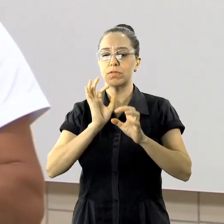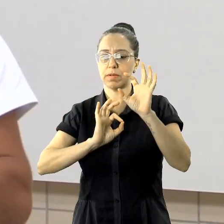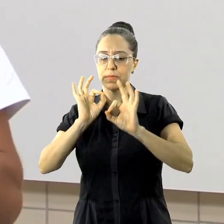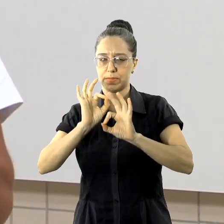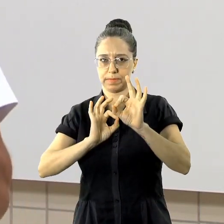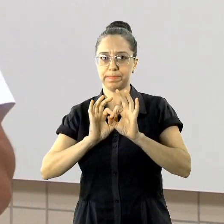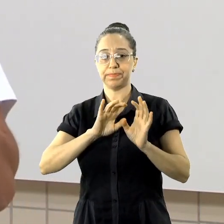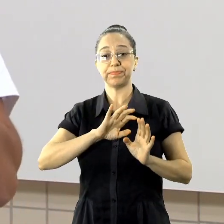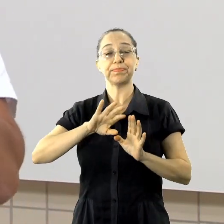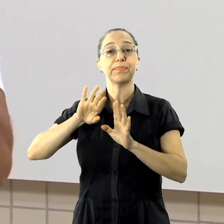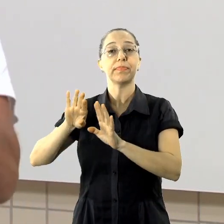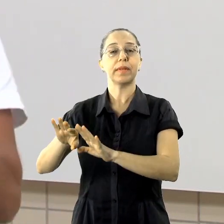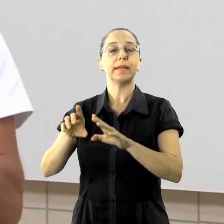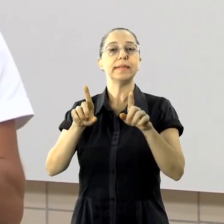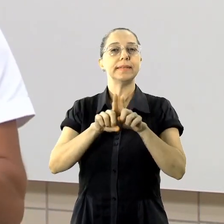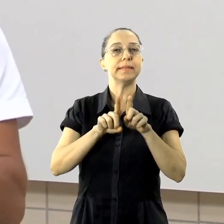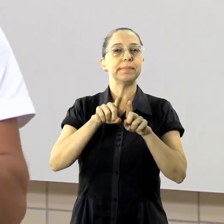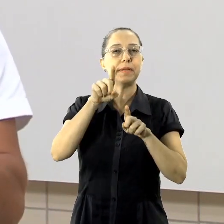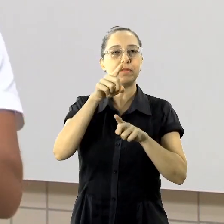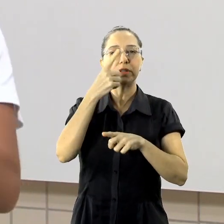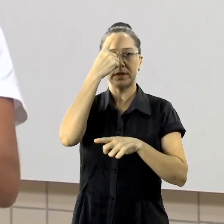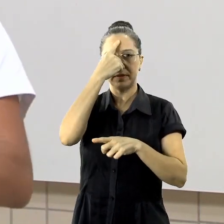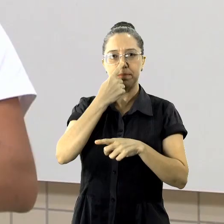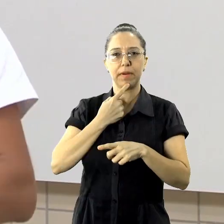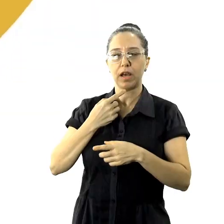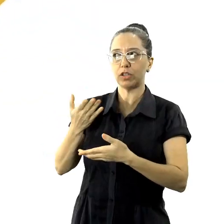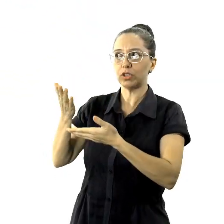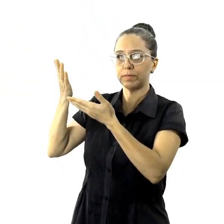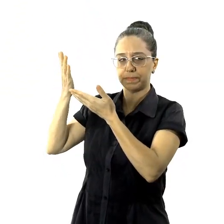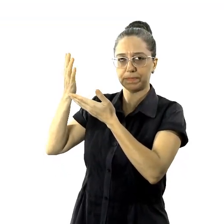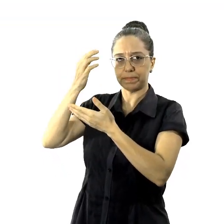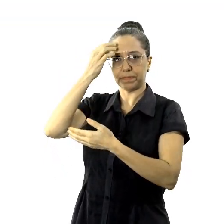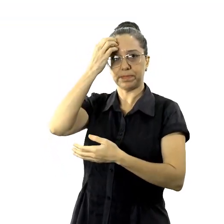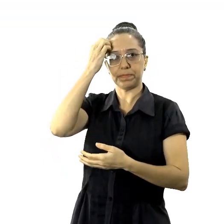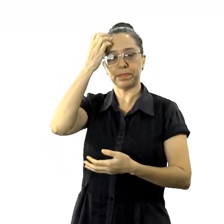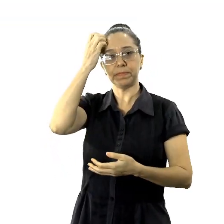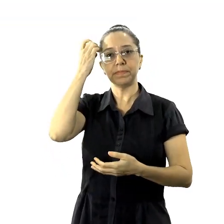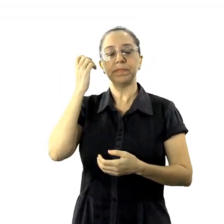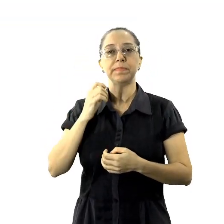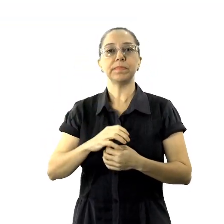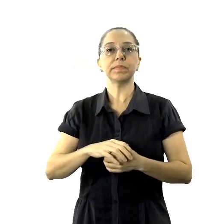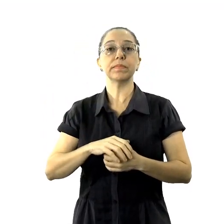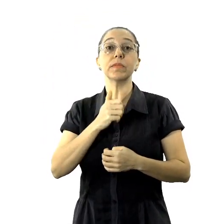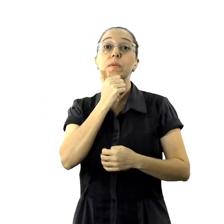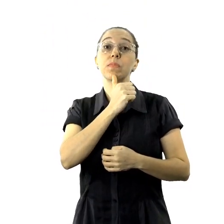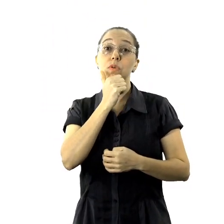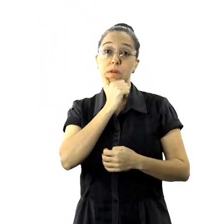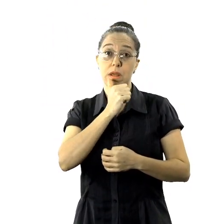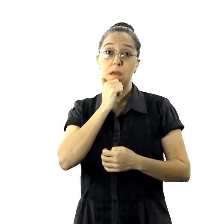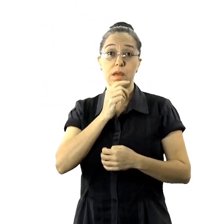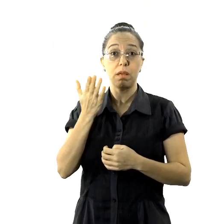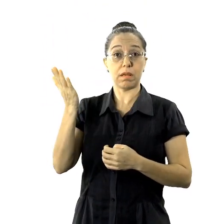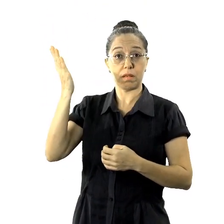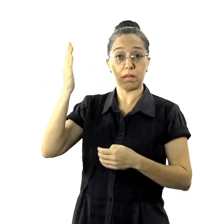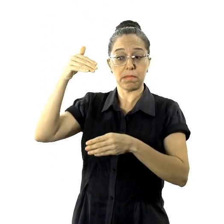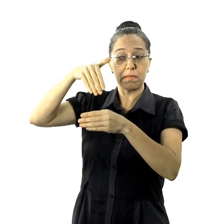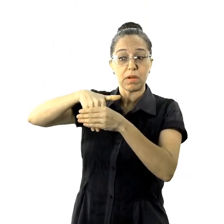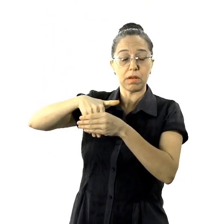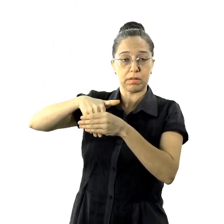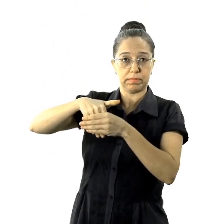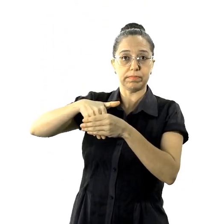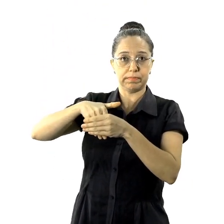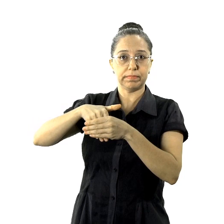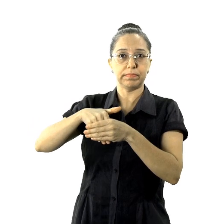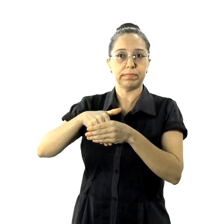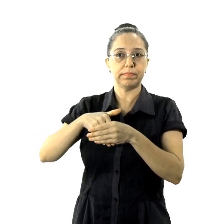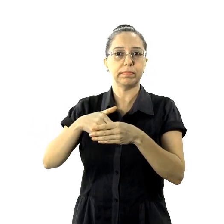também essa outra imagem que mostra algumas mulheres colocando a cédula numa urna eleitoral. Hoje em dia é uma